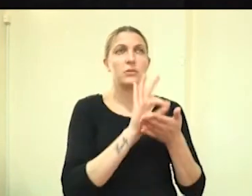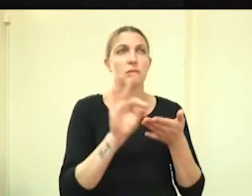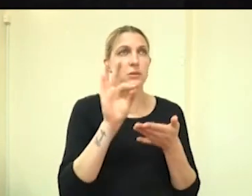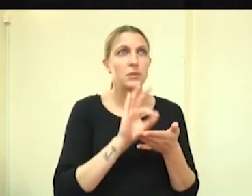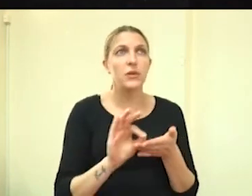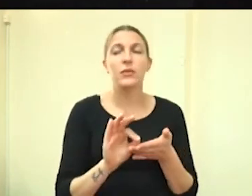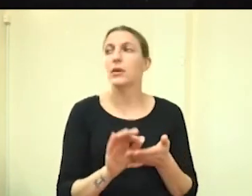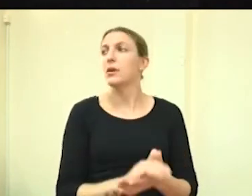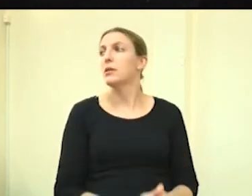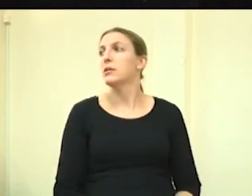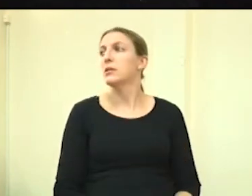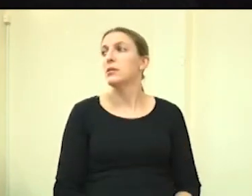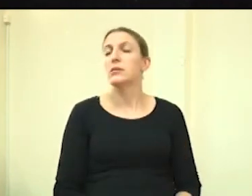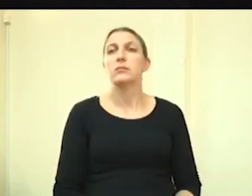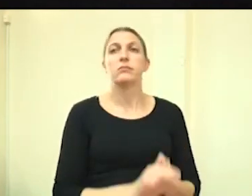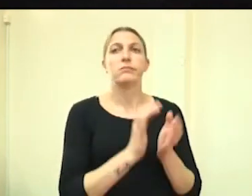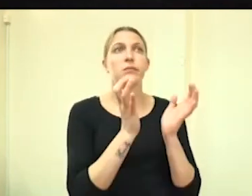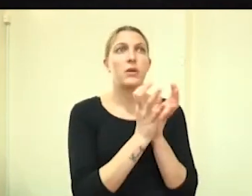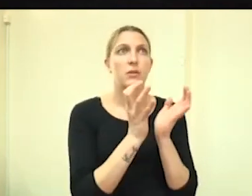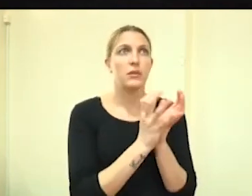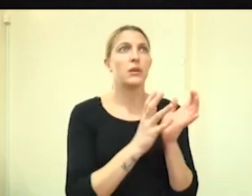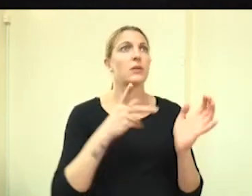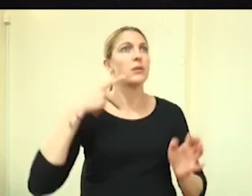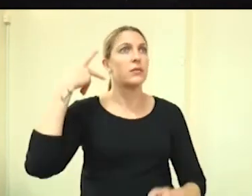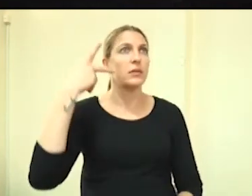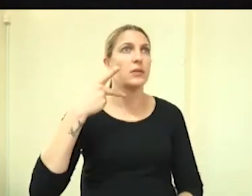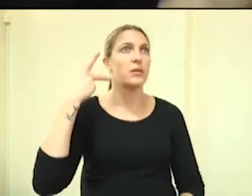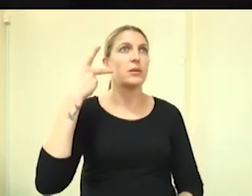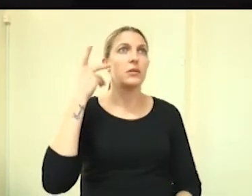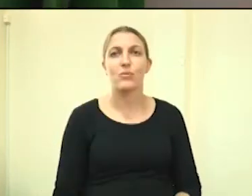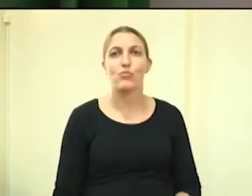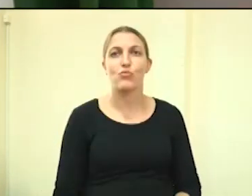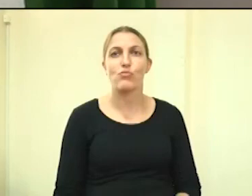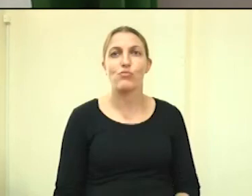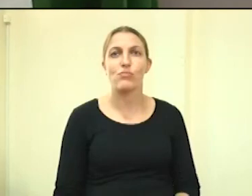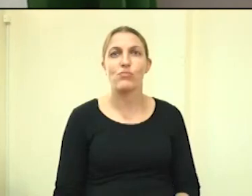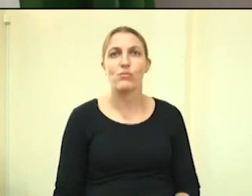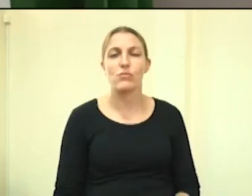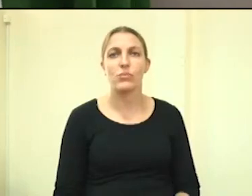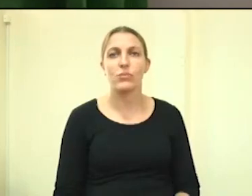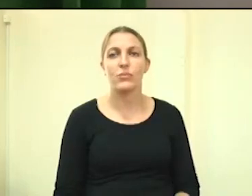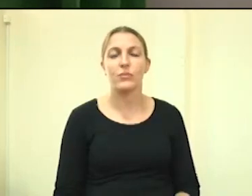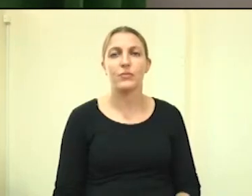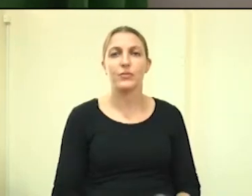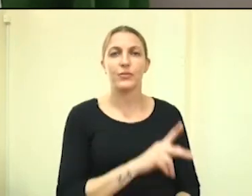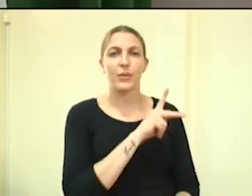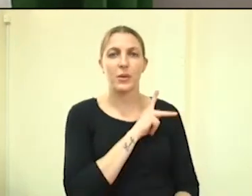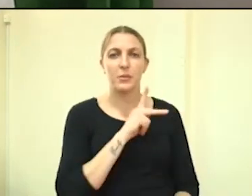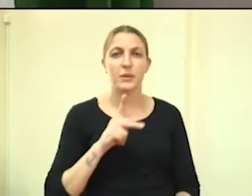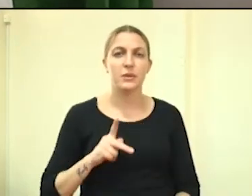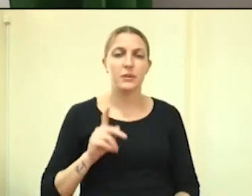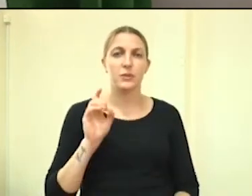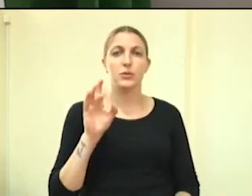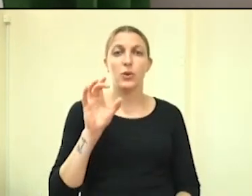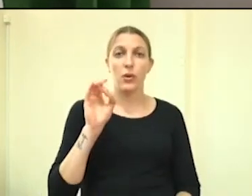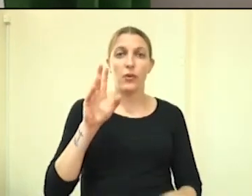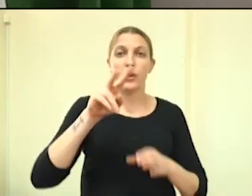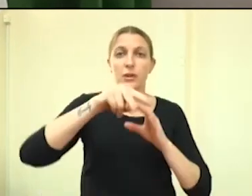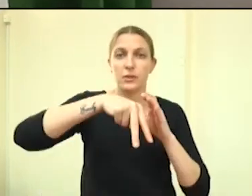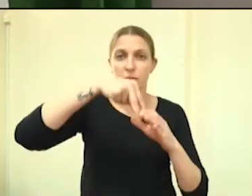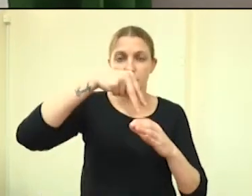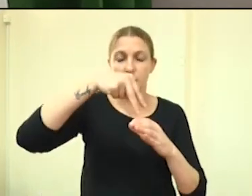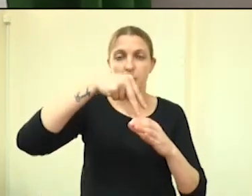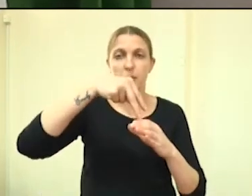palavra, a nobre colega vereadora Eni Maria Scandolara. Senhor presidente, eu só venho a essa tribuna